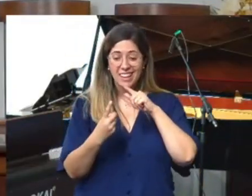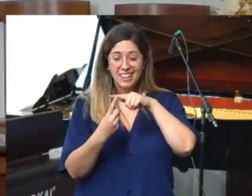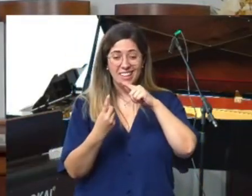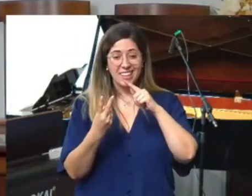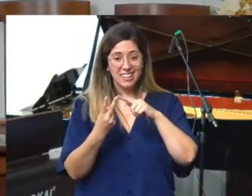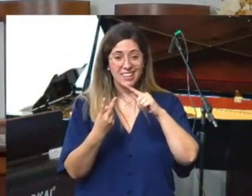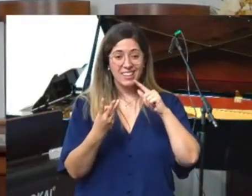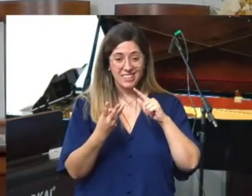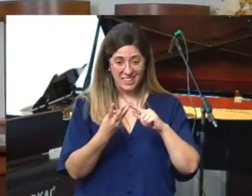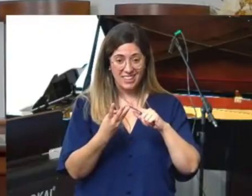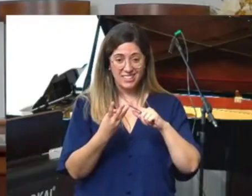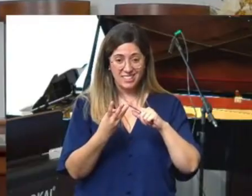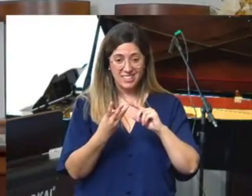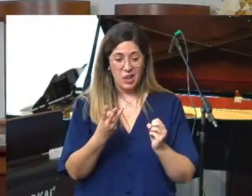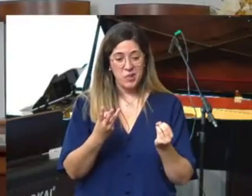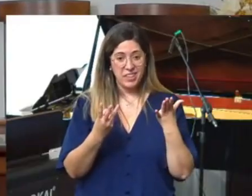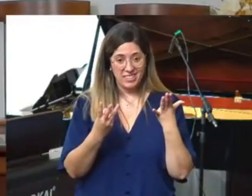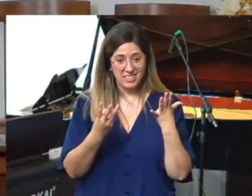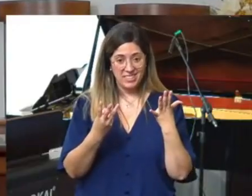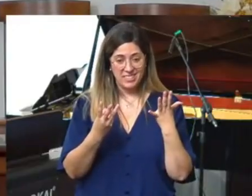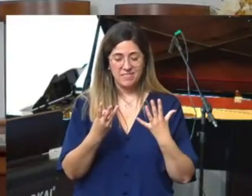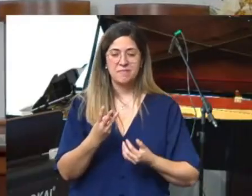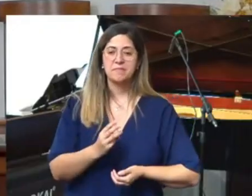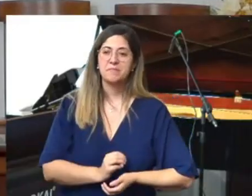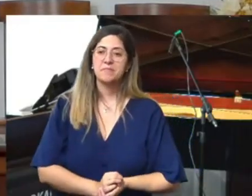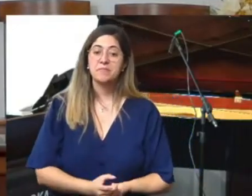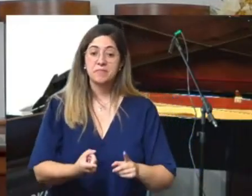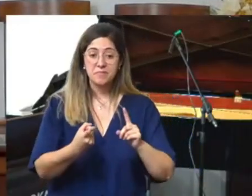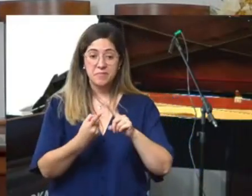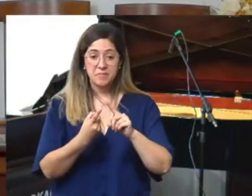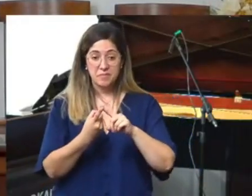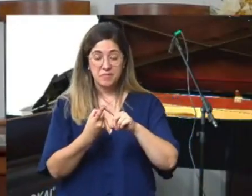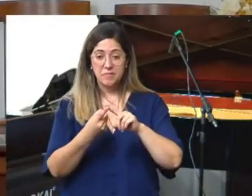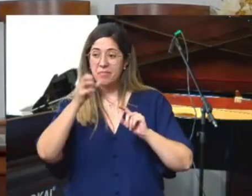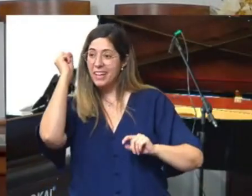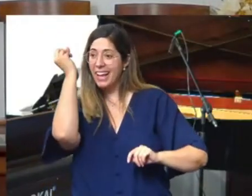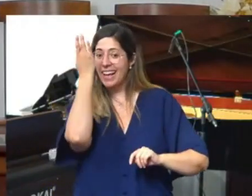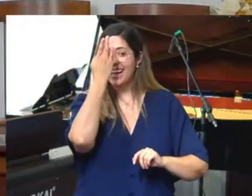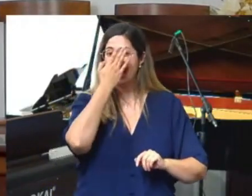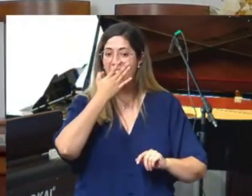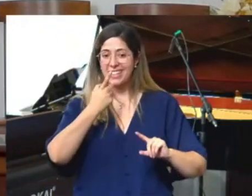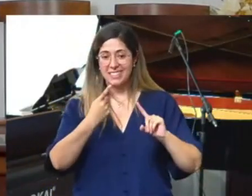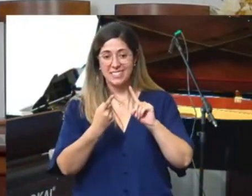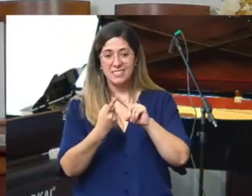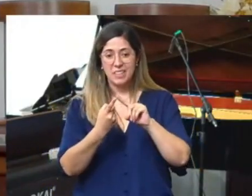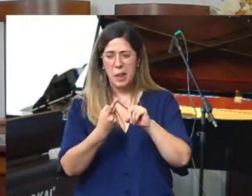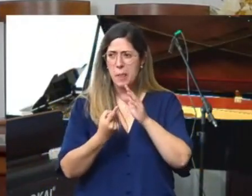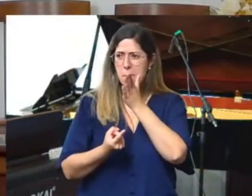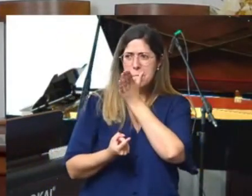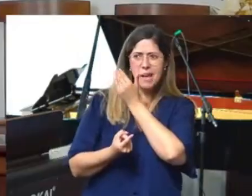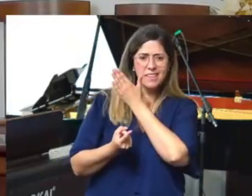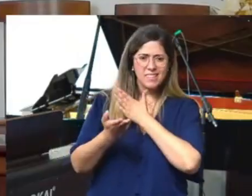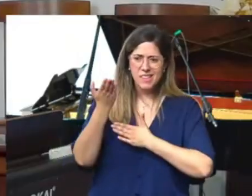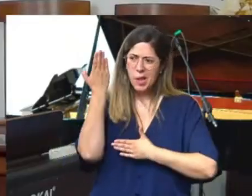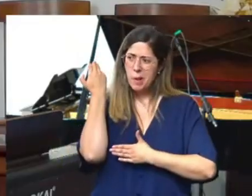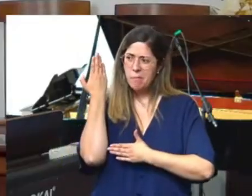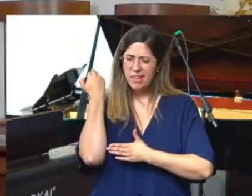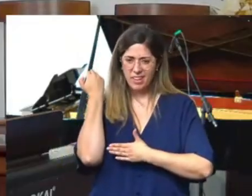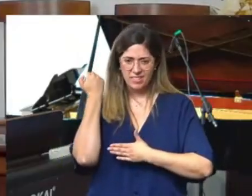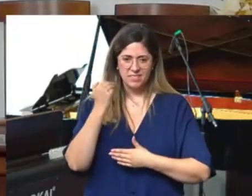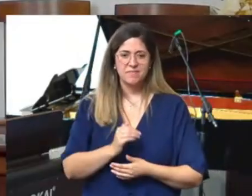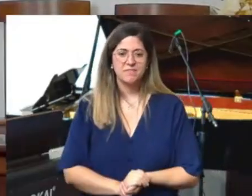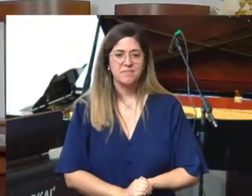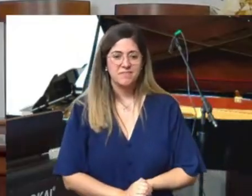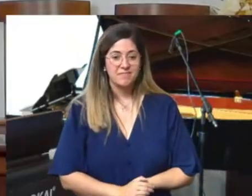texto vai nos mostrar isso. A graça de Deus se manifestou no passado. Veja aí o que